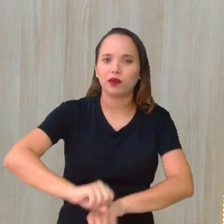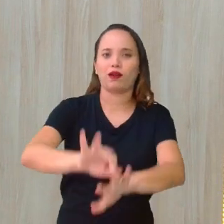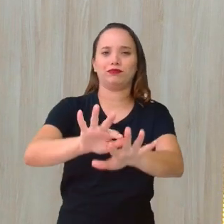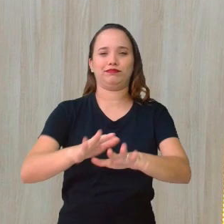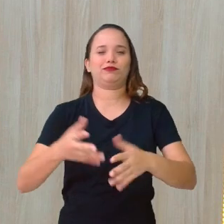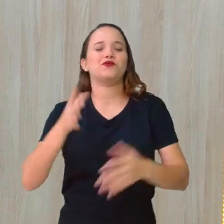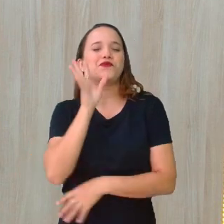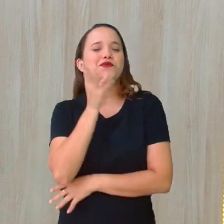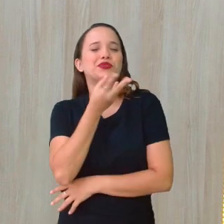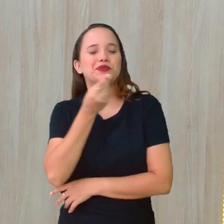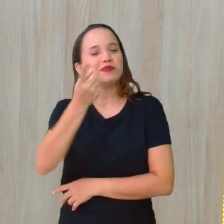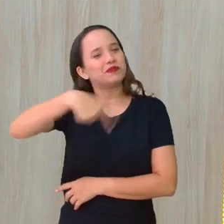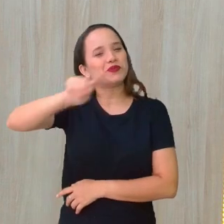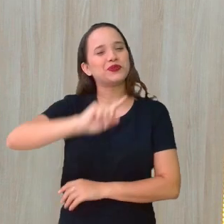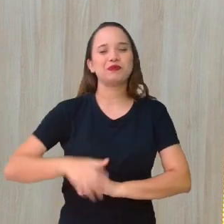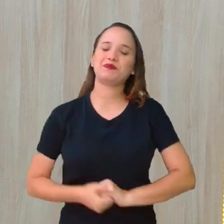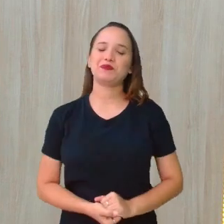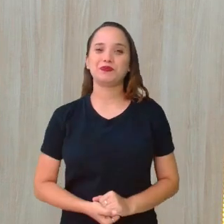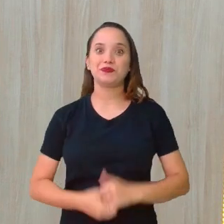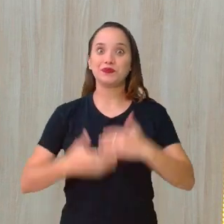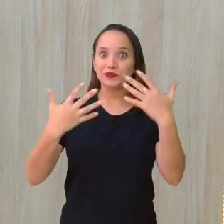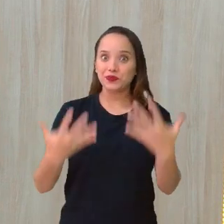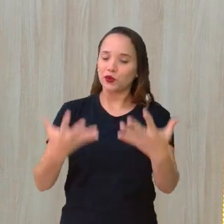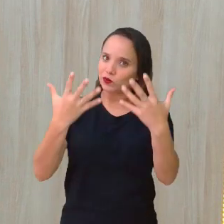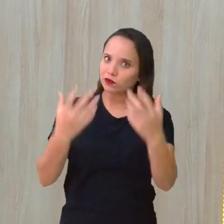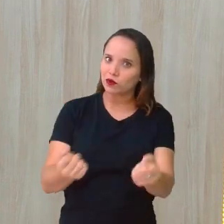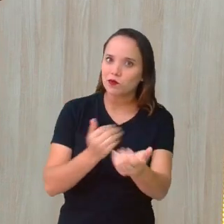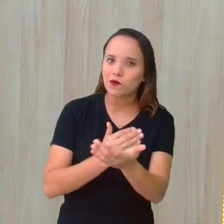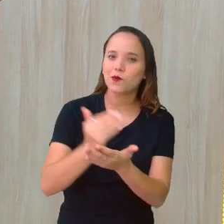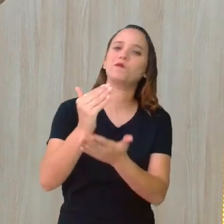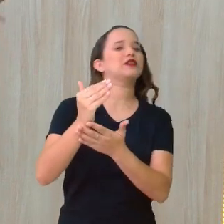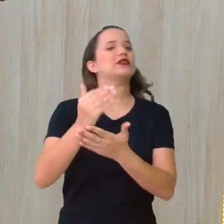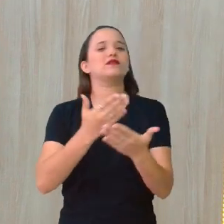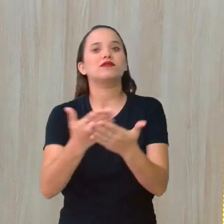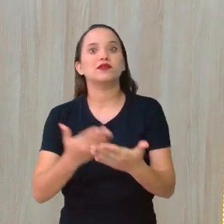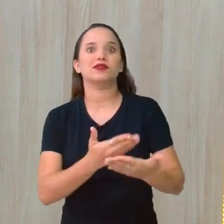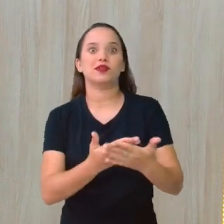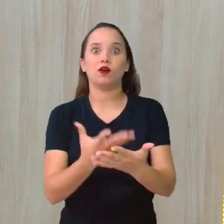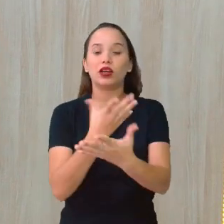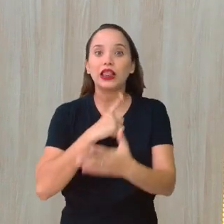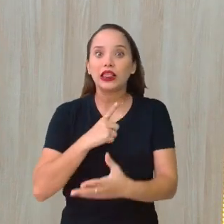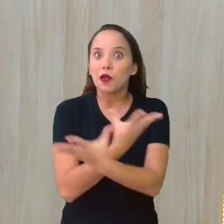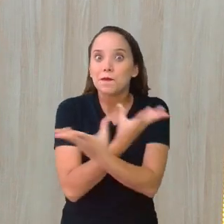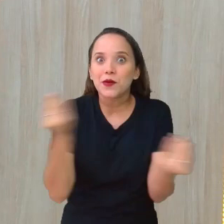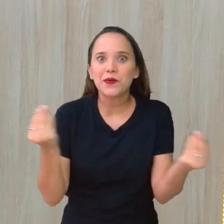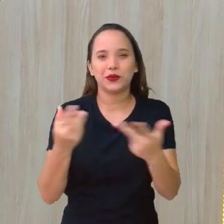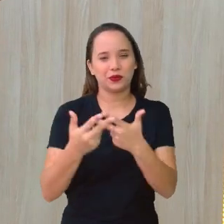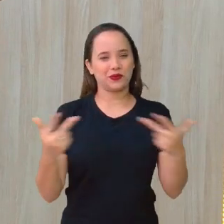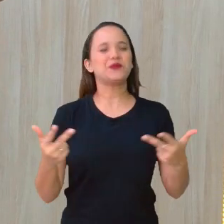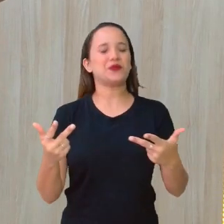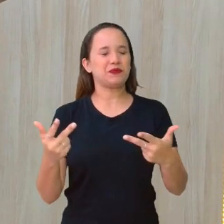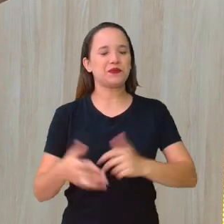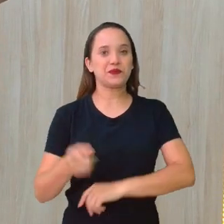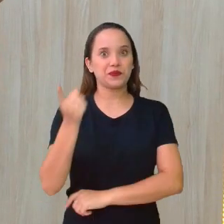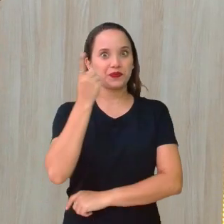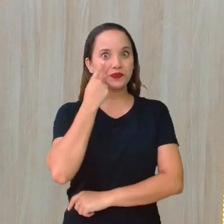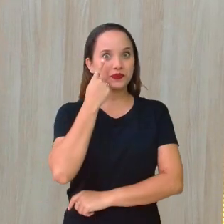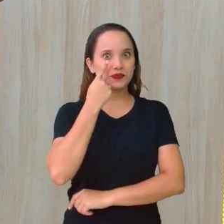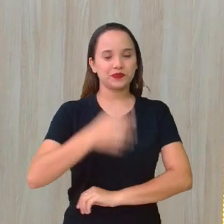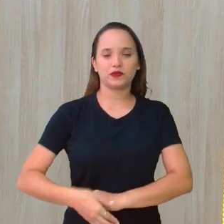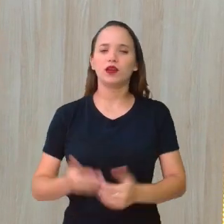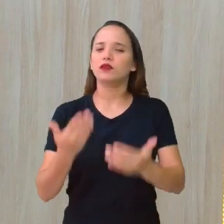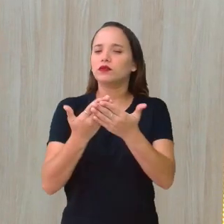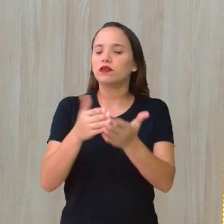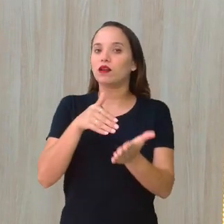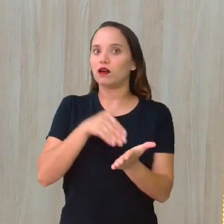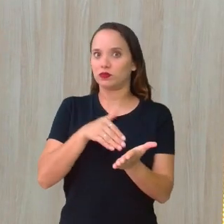conhecimento para todos vocês, tá certo? Então, vamos lá, vamos começar essa aula que tá cheio de coisa pra gente ver, hein, gente? Olha só. Na